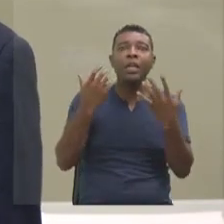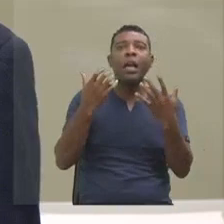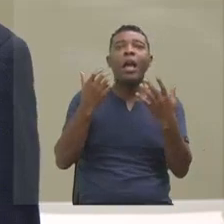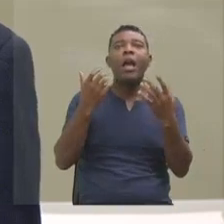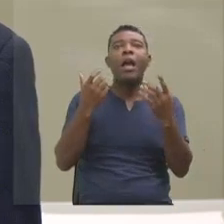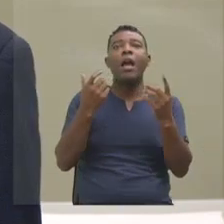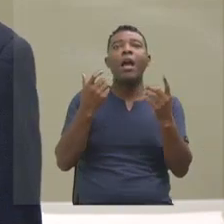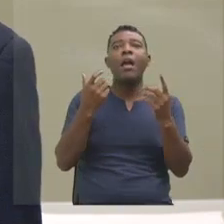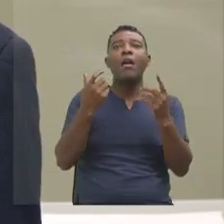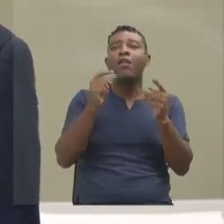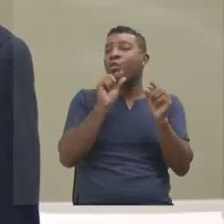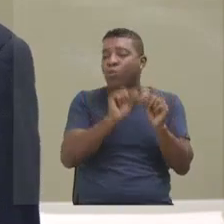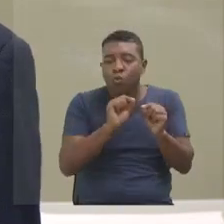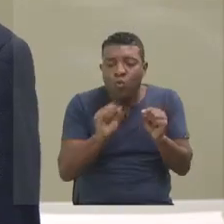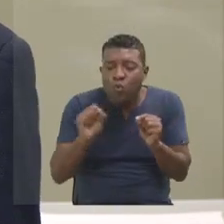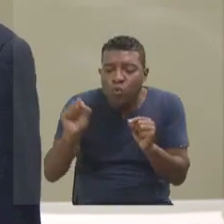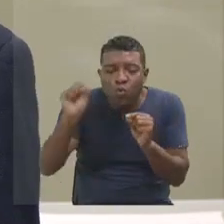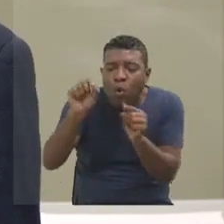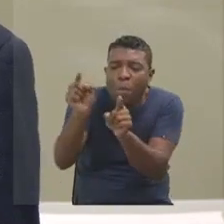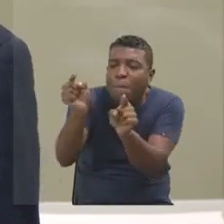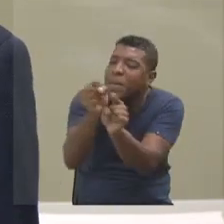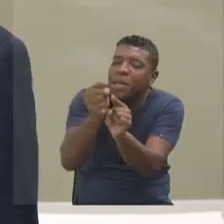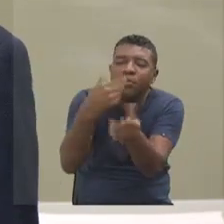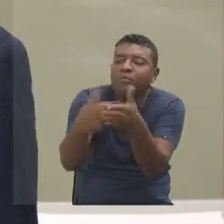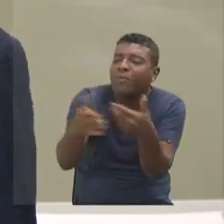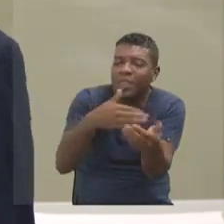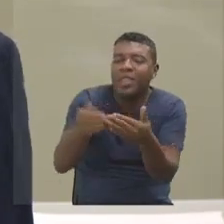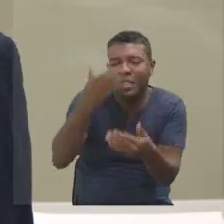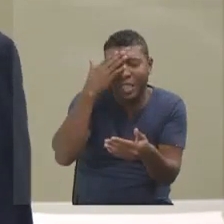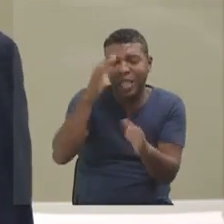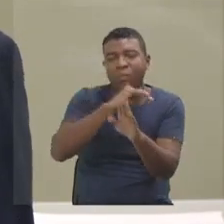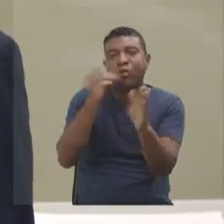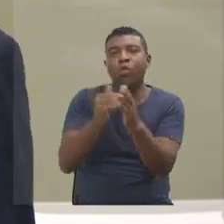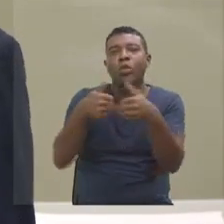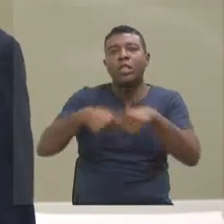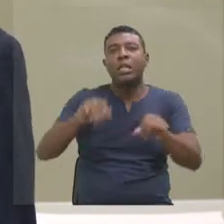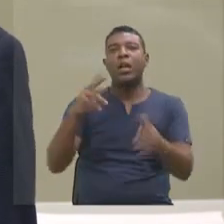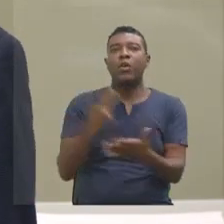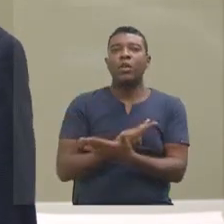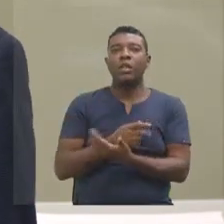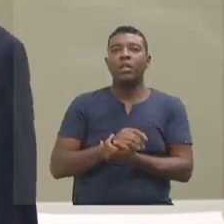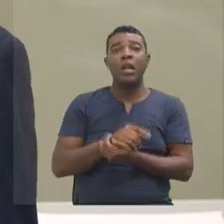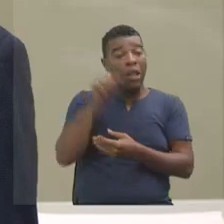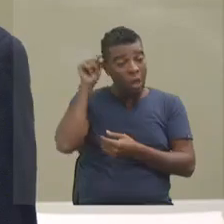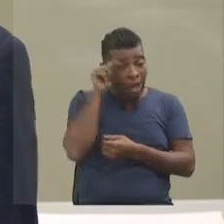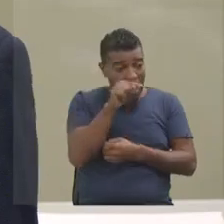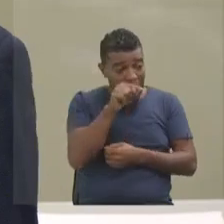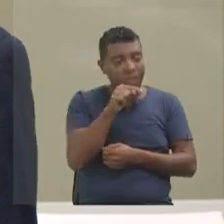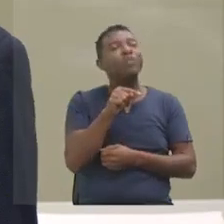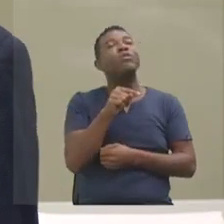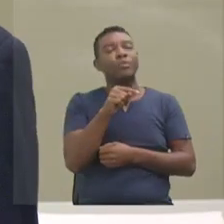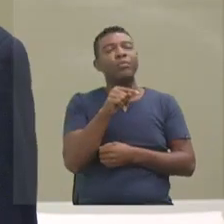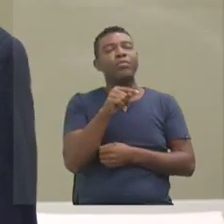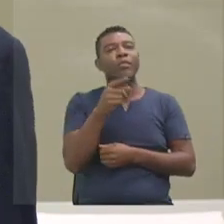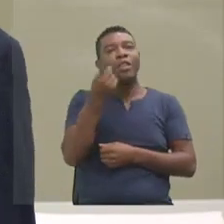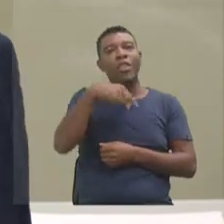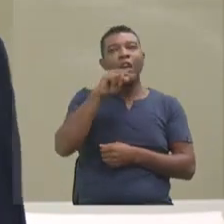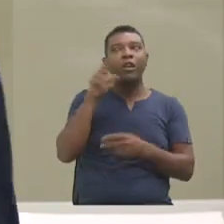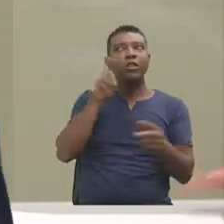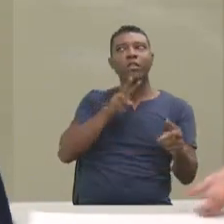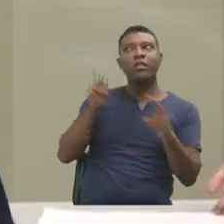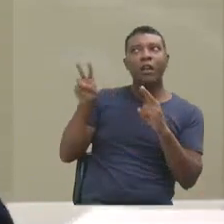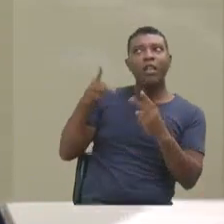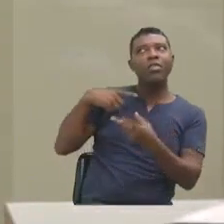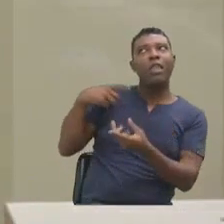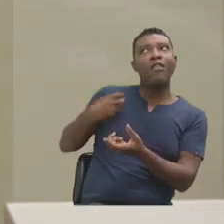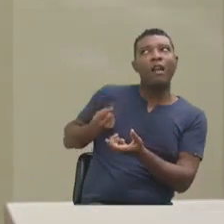você tá ali sabendo tudo que tá acontecendo Então eu acho que isso aí realmente nós Não vimos aqui nos últimos anos